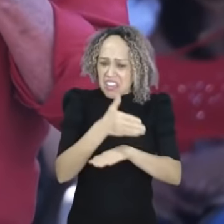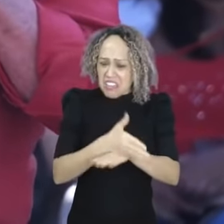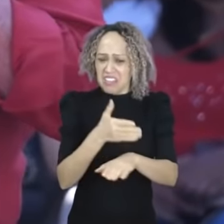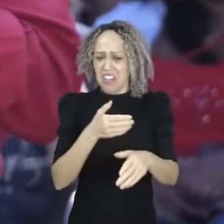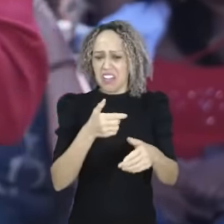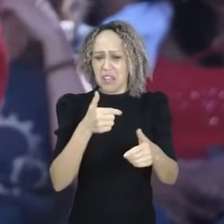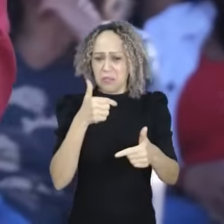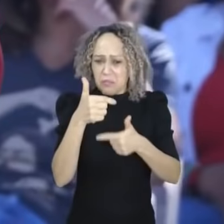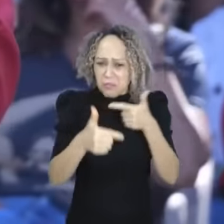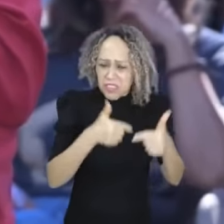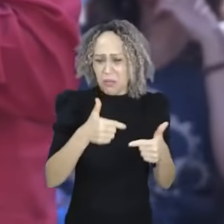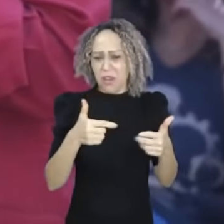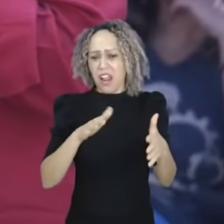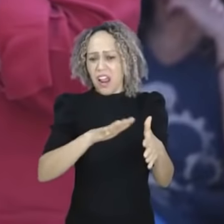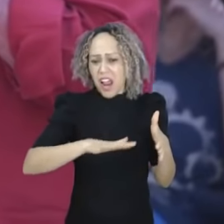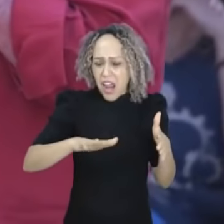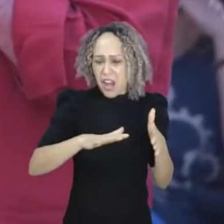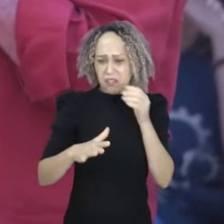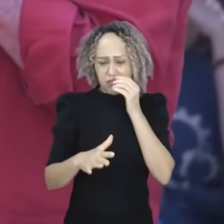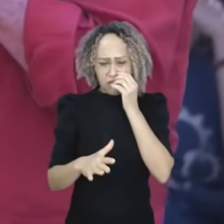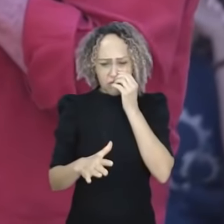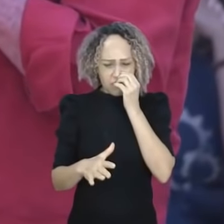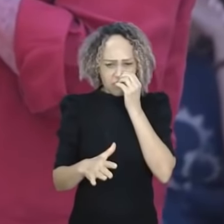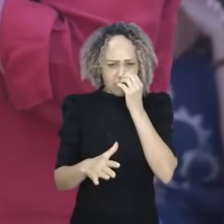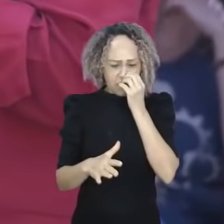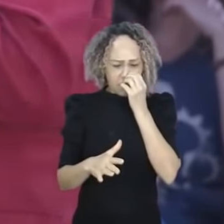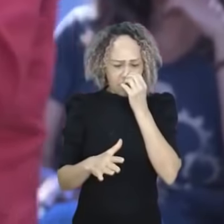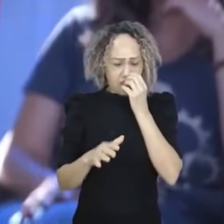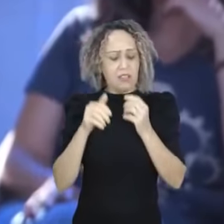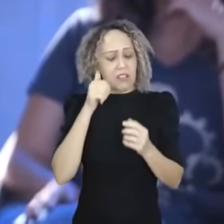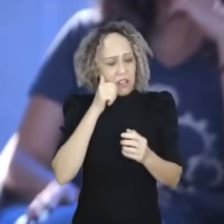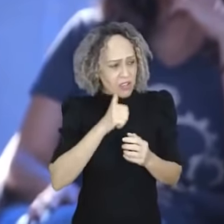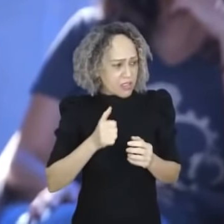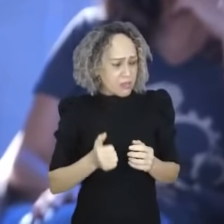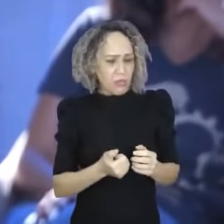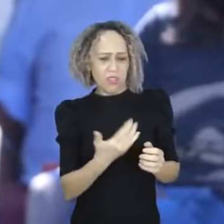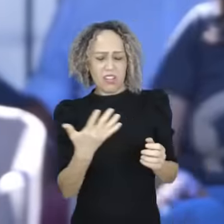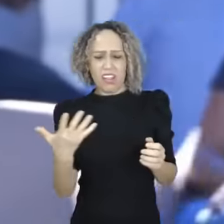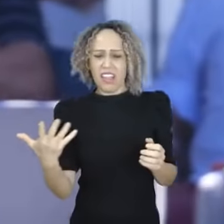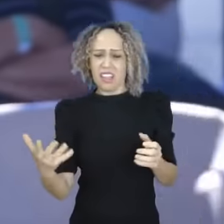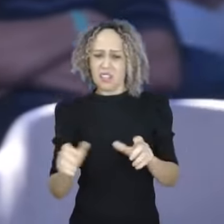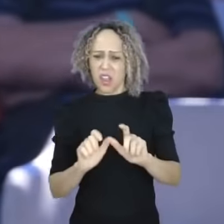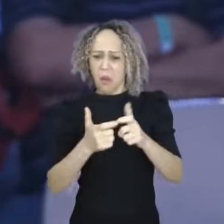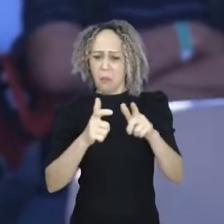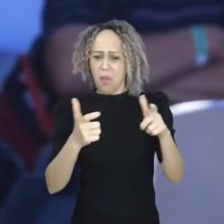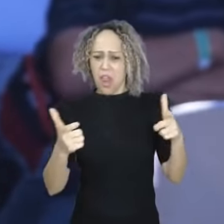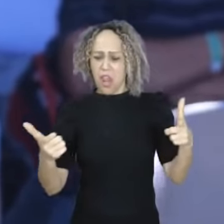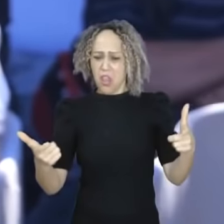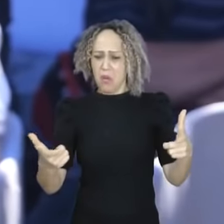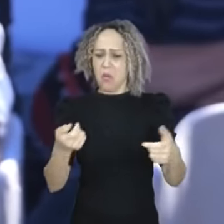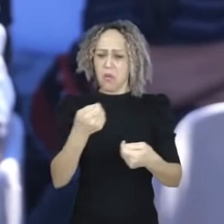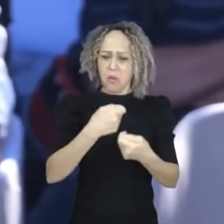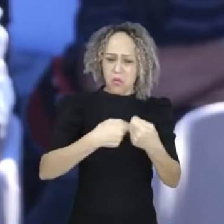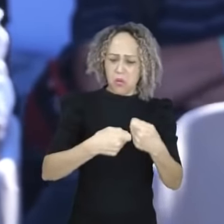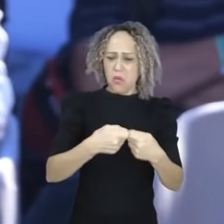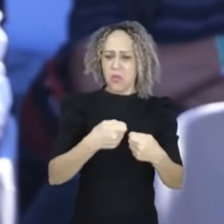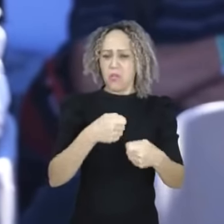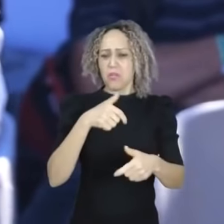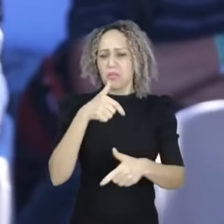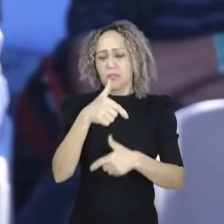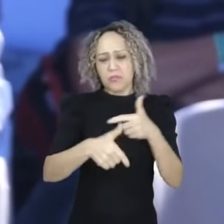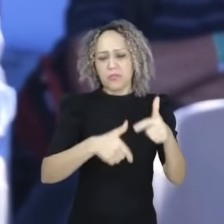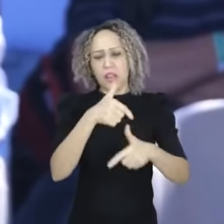Barba, aumentou as mulheres no mercado de trabalho. Mas a verdade é que ainda não aumentou a quantidade de homens